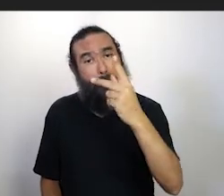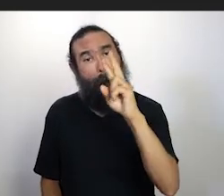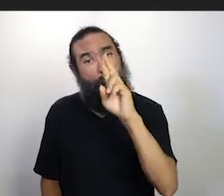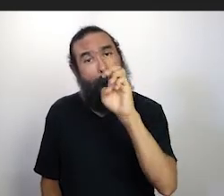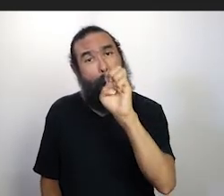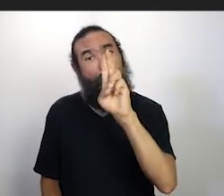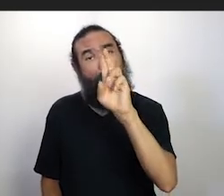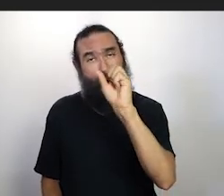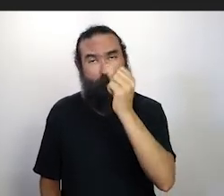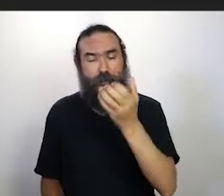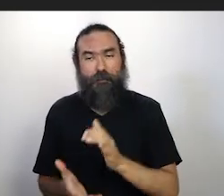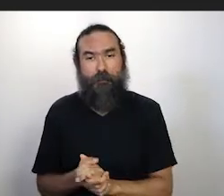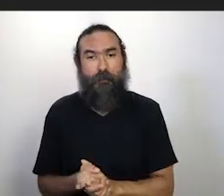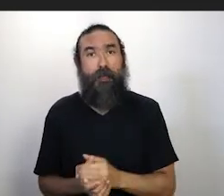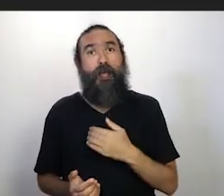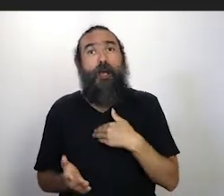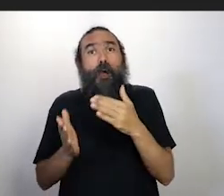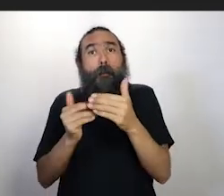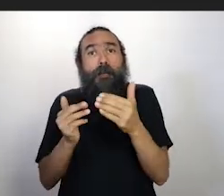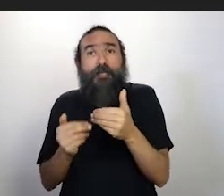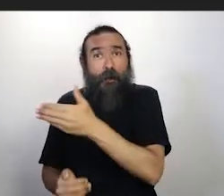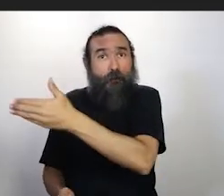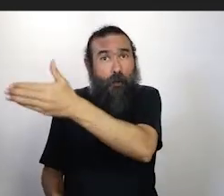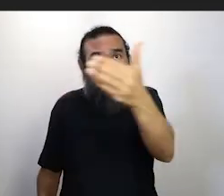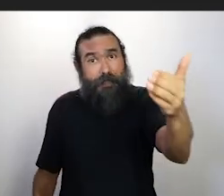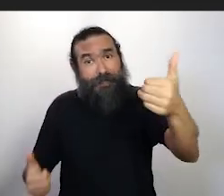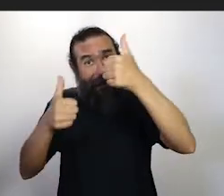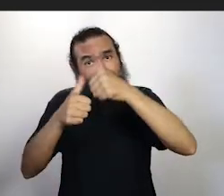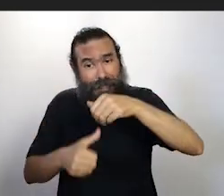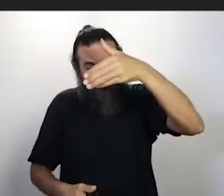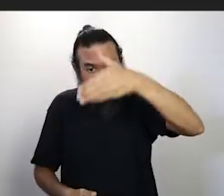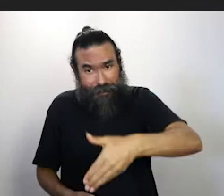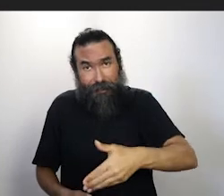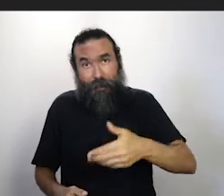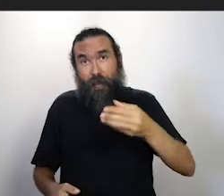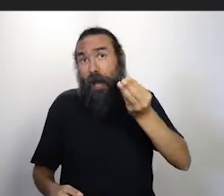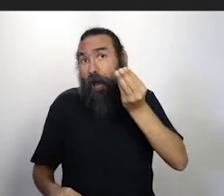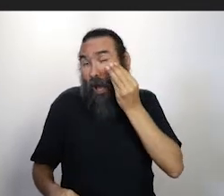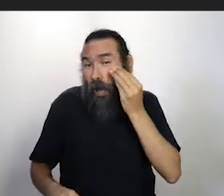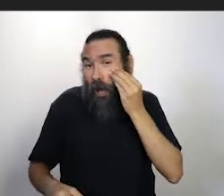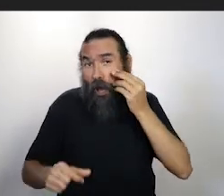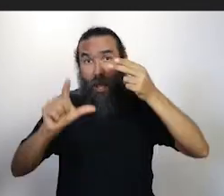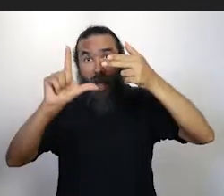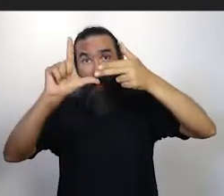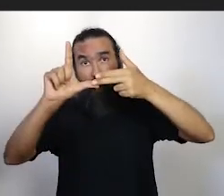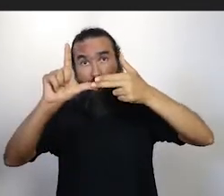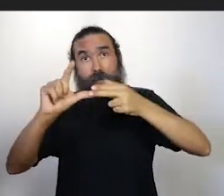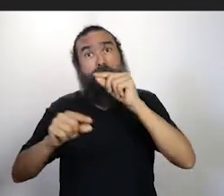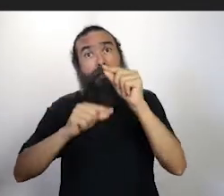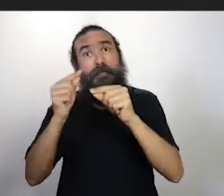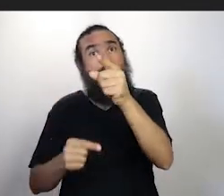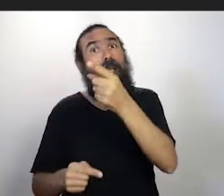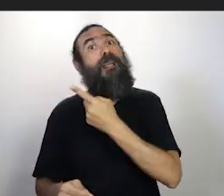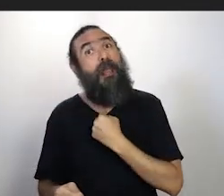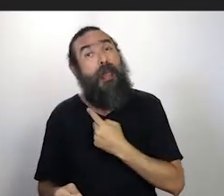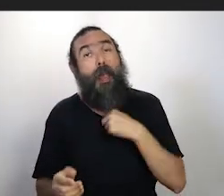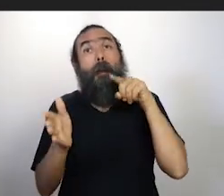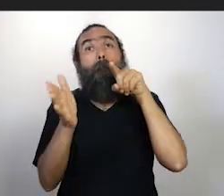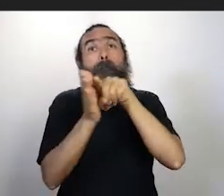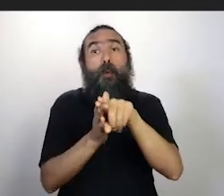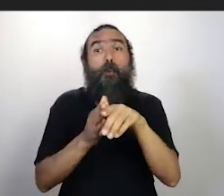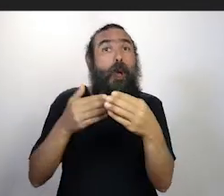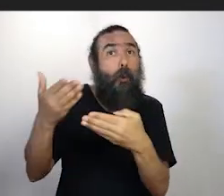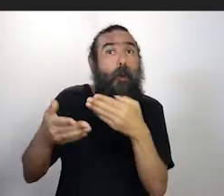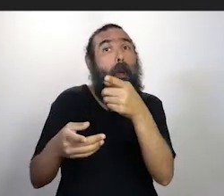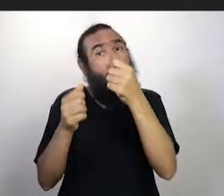a todos e a todas, né, que estão aqui no Zoom acompanhando. Se vocês tiverem comentários ou perguntas, vocês podem